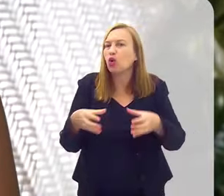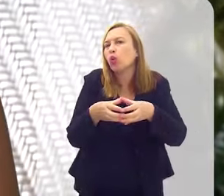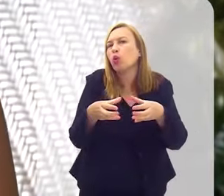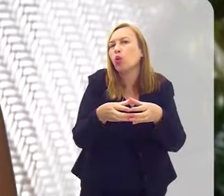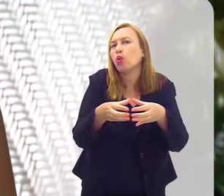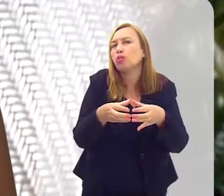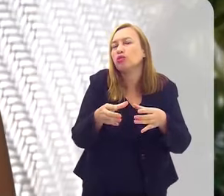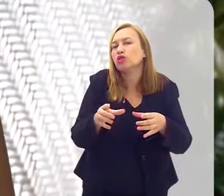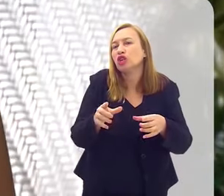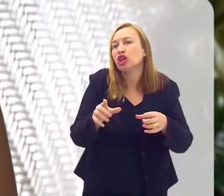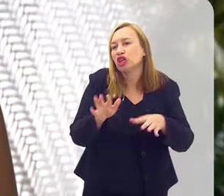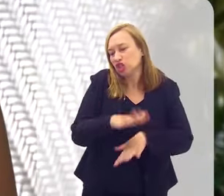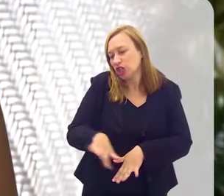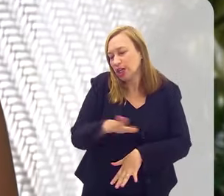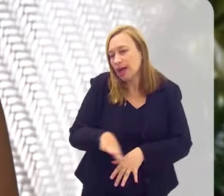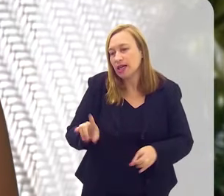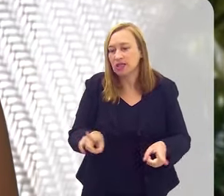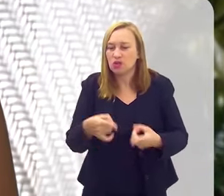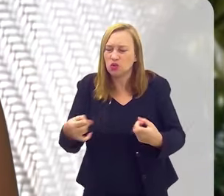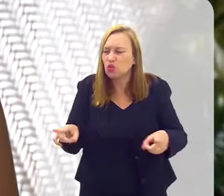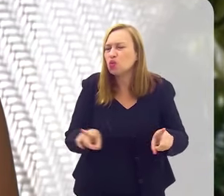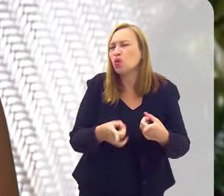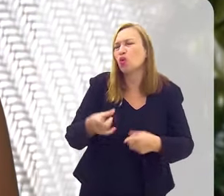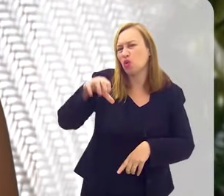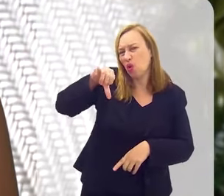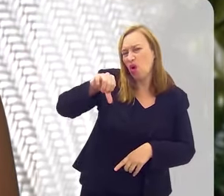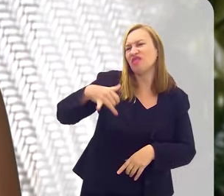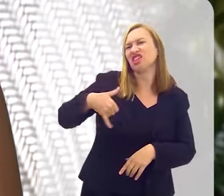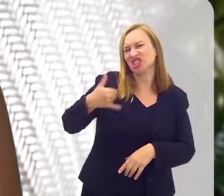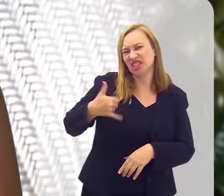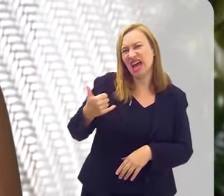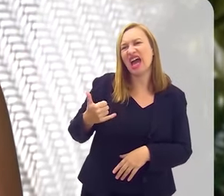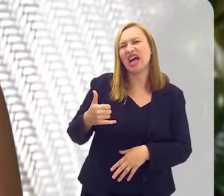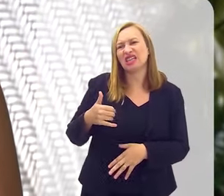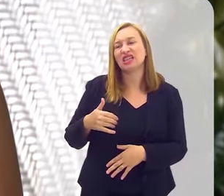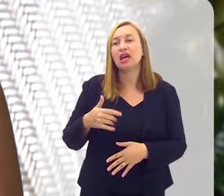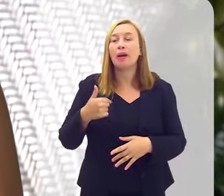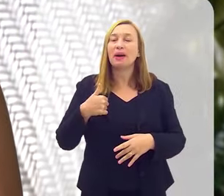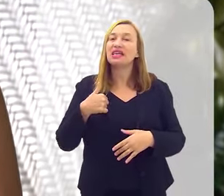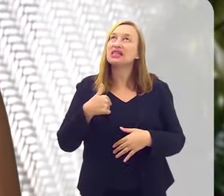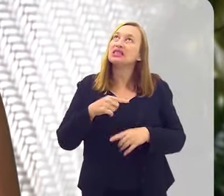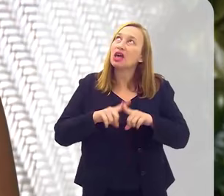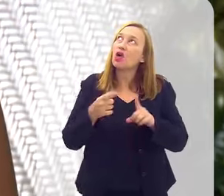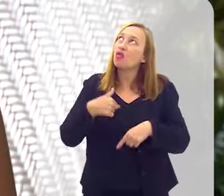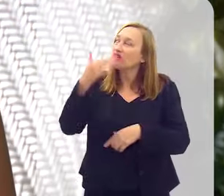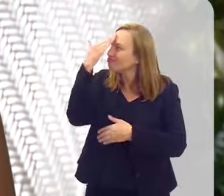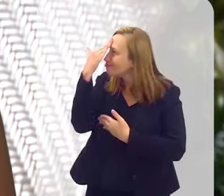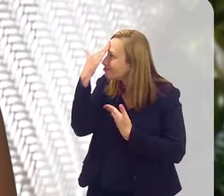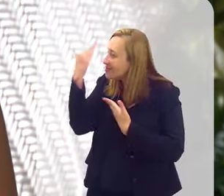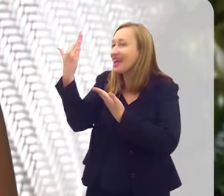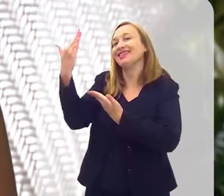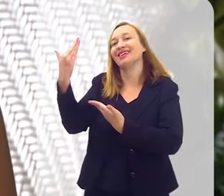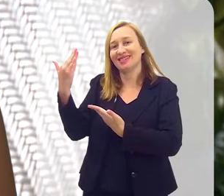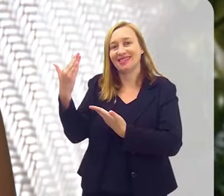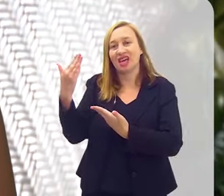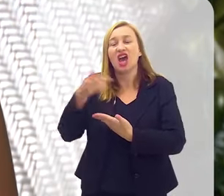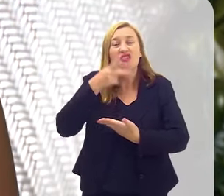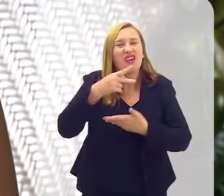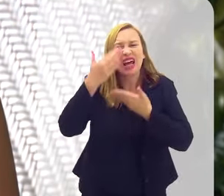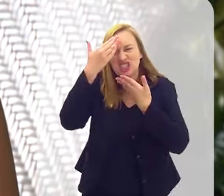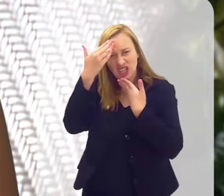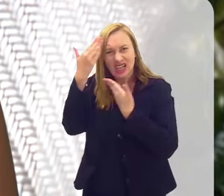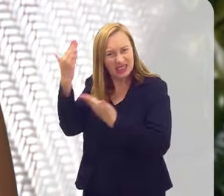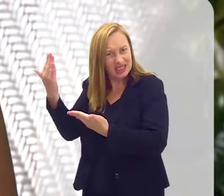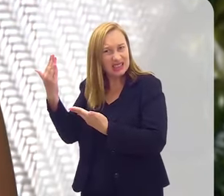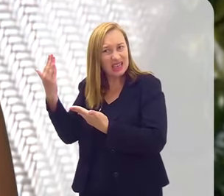novinha desde os meus nove 10 anos de idade na igreja mas eh eu falei aqui sobre gratidão né Uhum